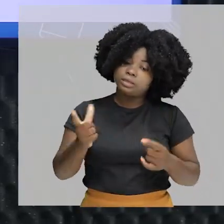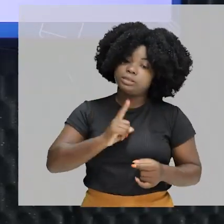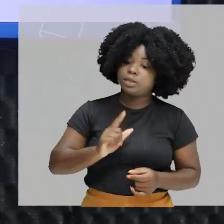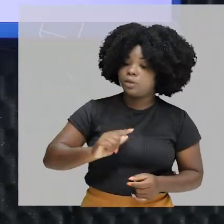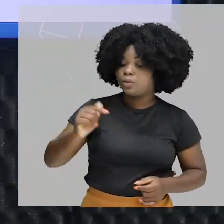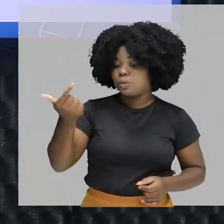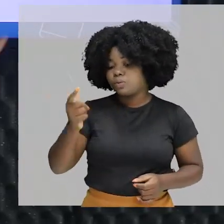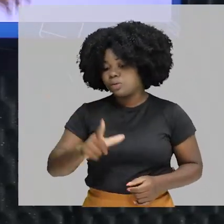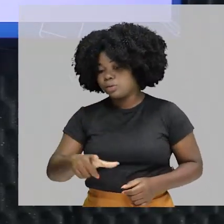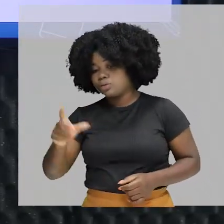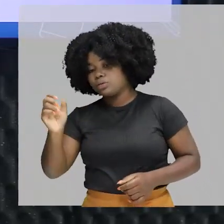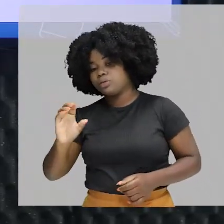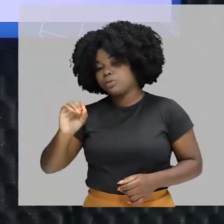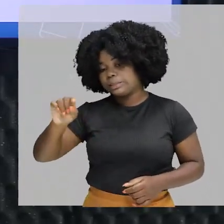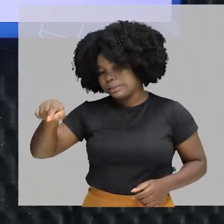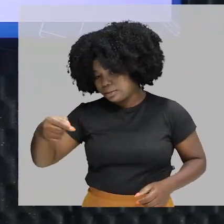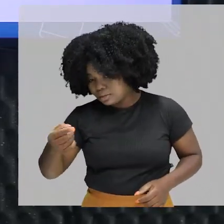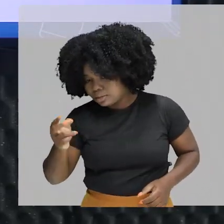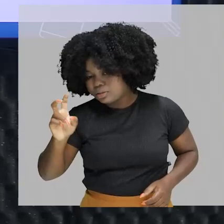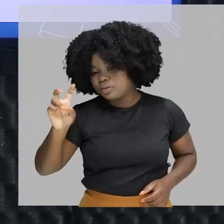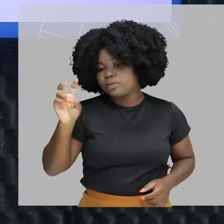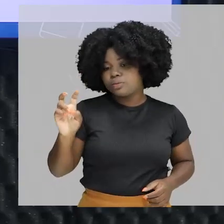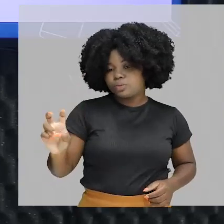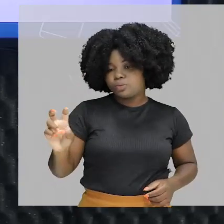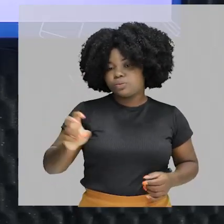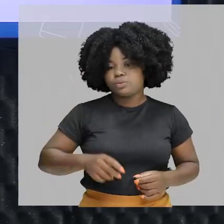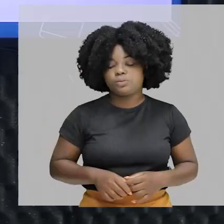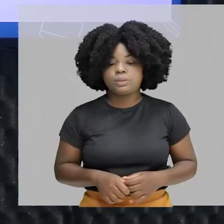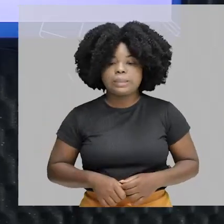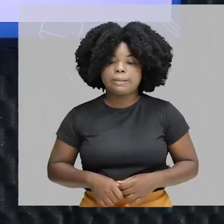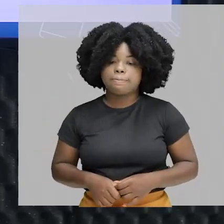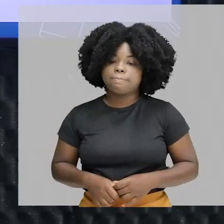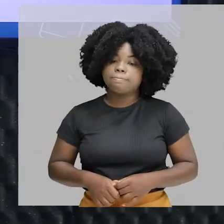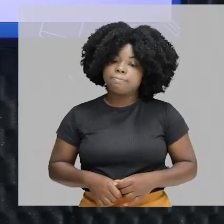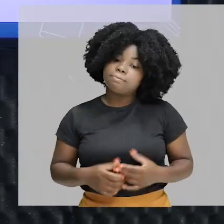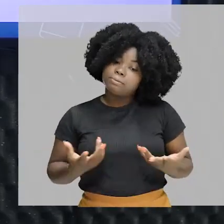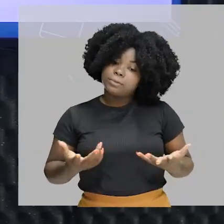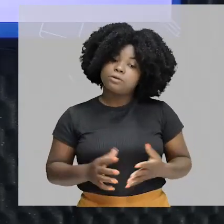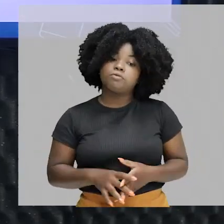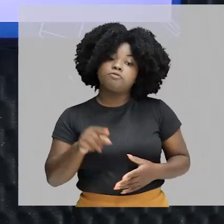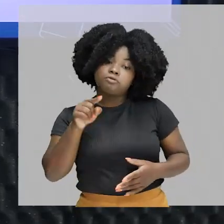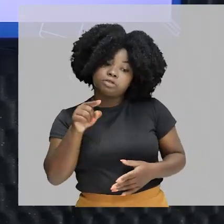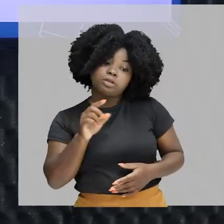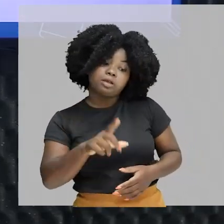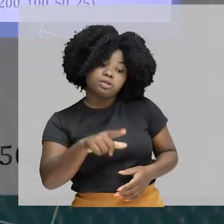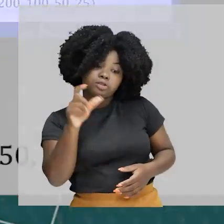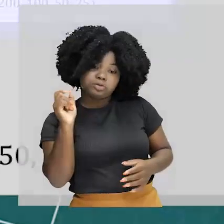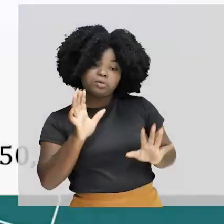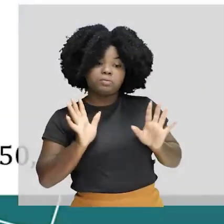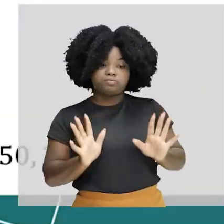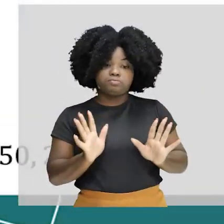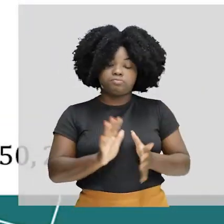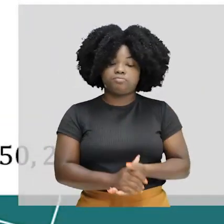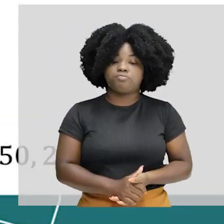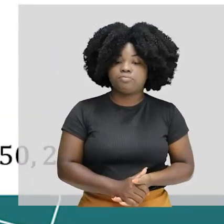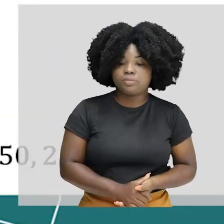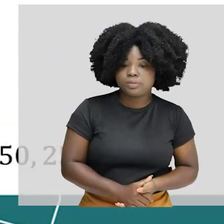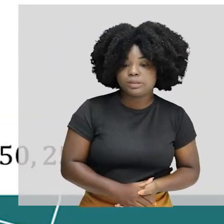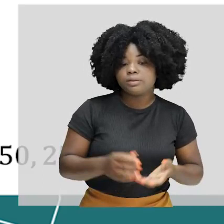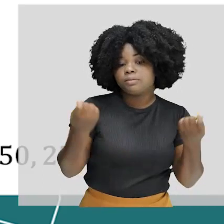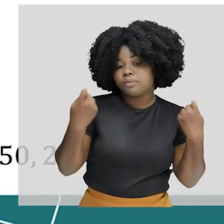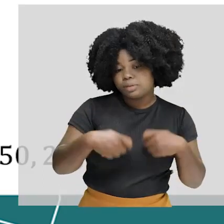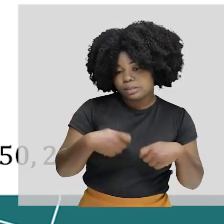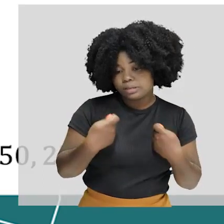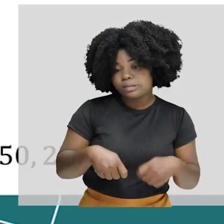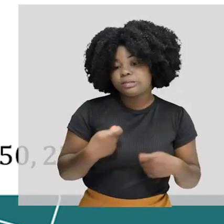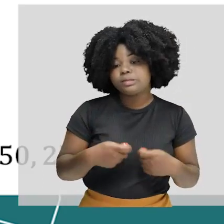Já outras preferem, né, calcular na escrita decimal. Então, fica a seu critério. O fato é que eu